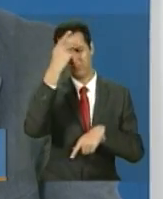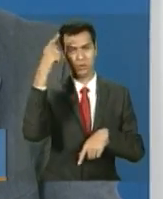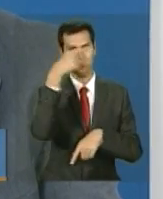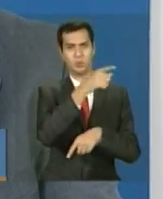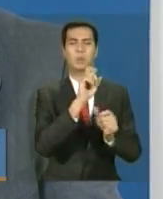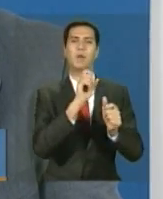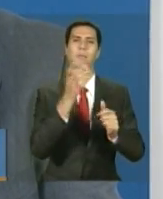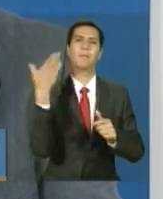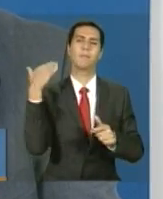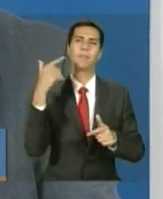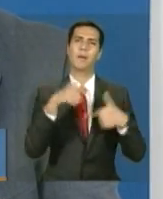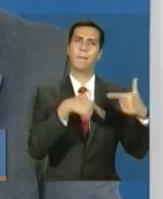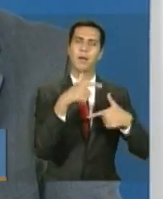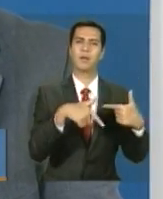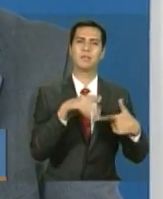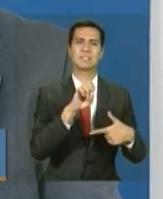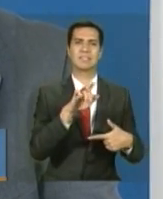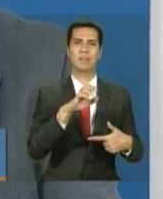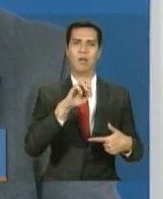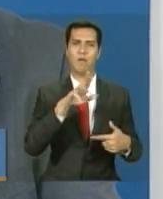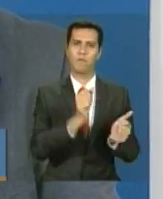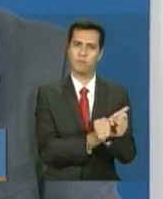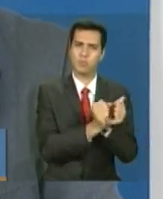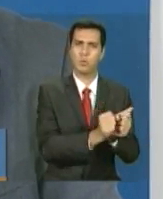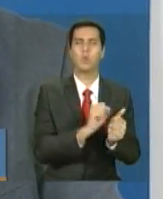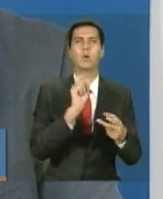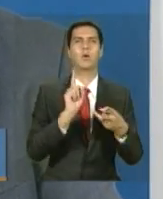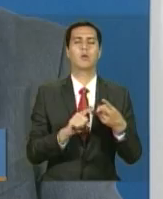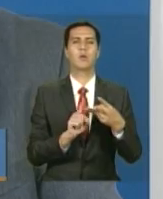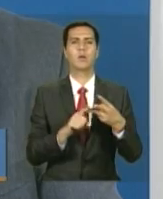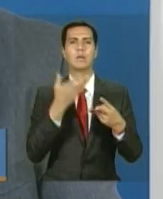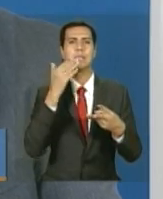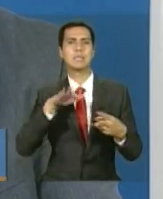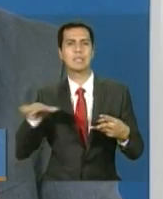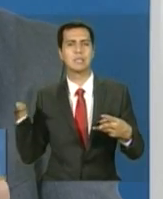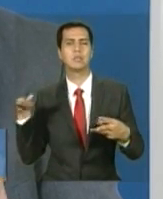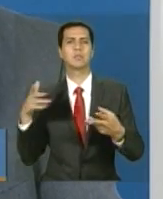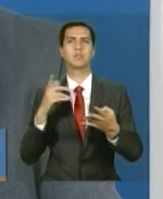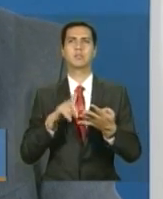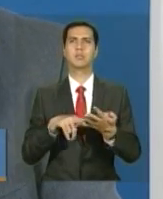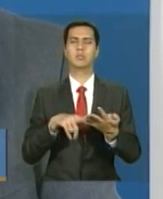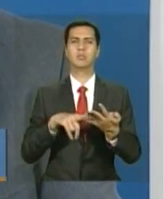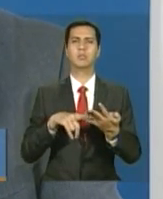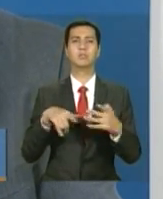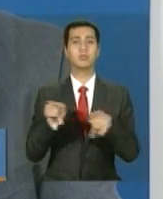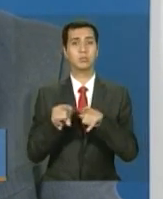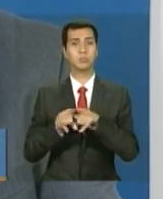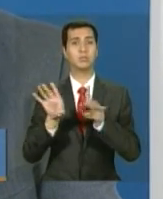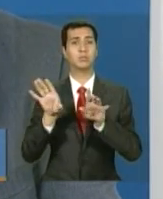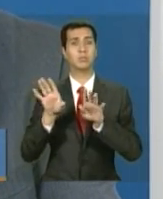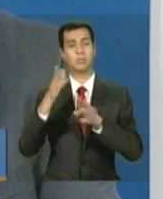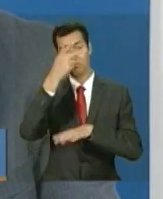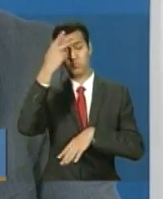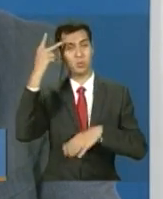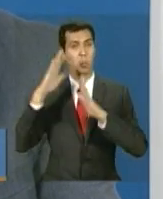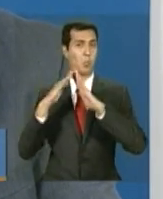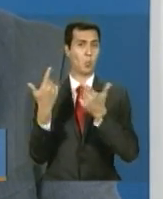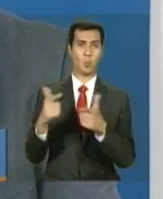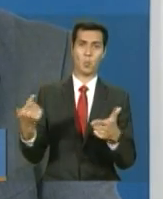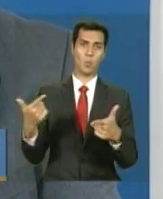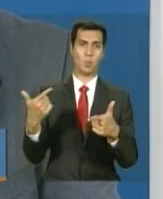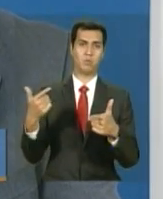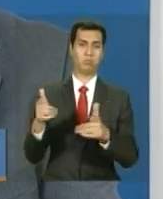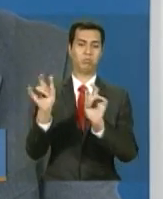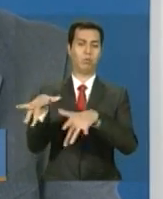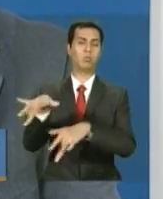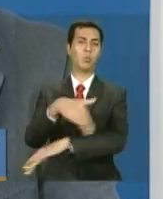relativas a trabalho infantil e também a população de Rua a novidade hoje é que com a nova versão do cadastro único a v7 nós